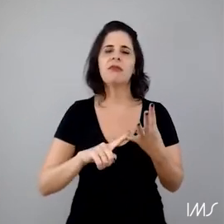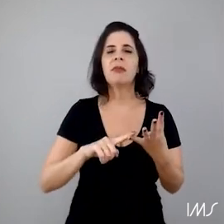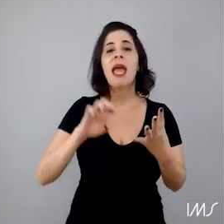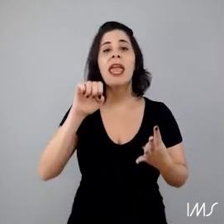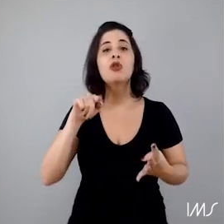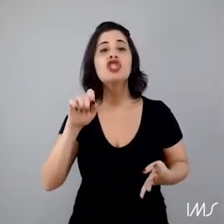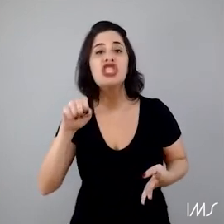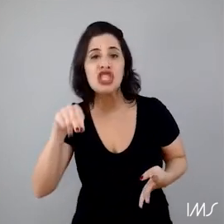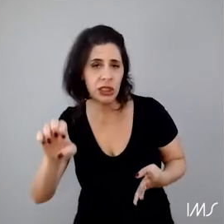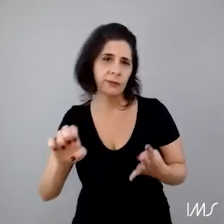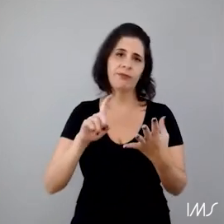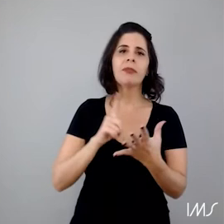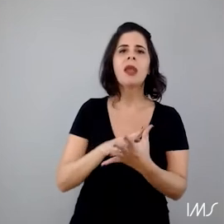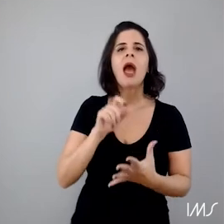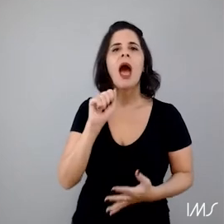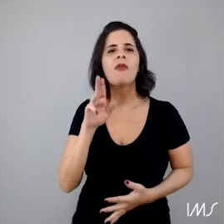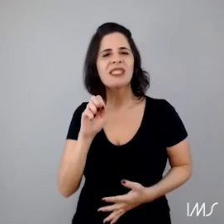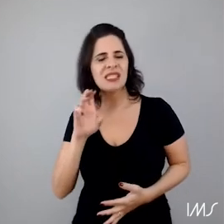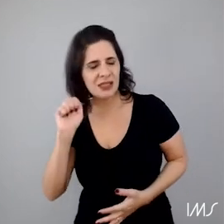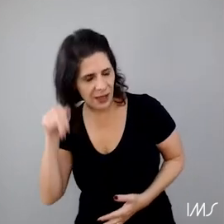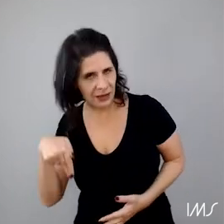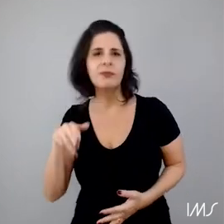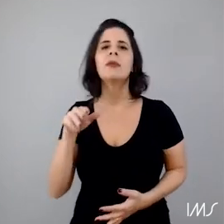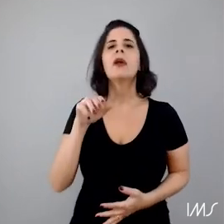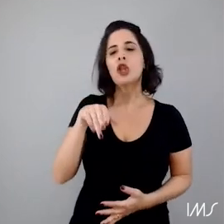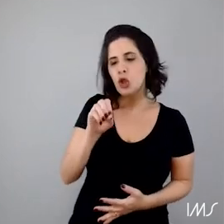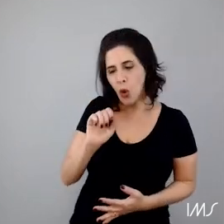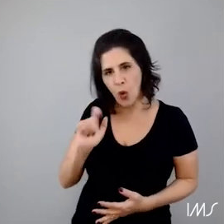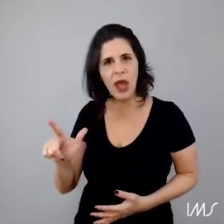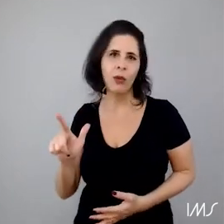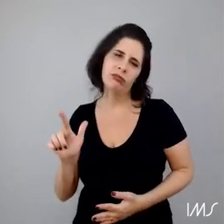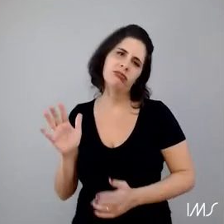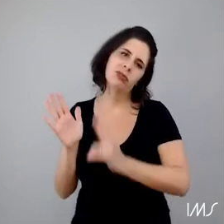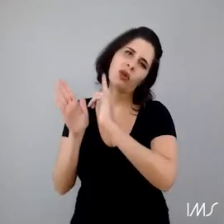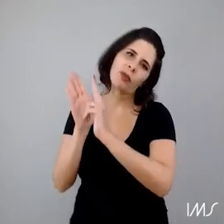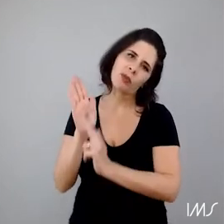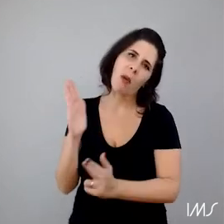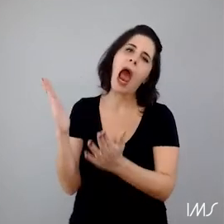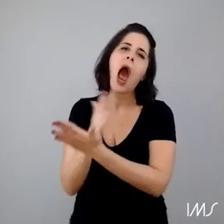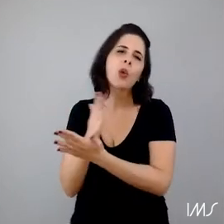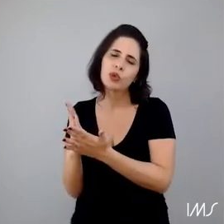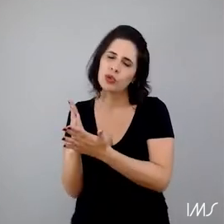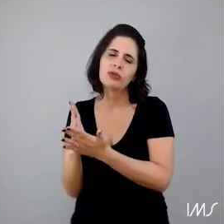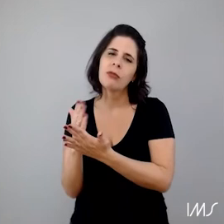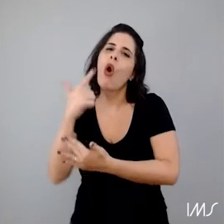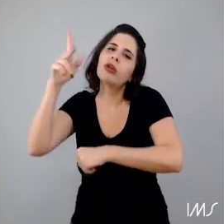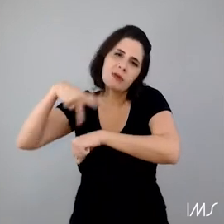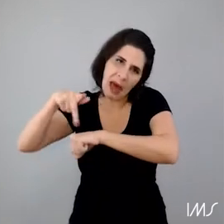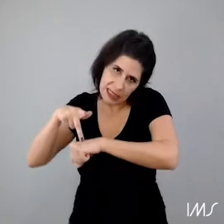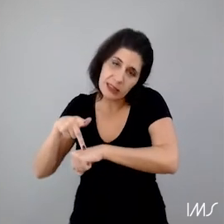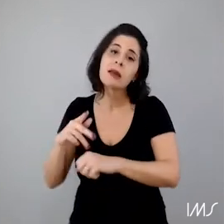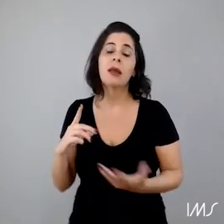Arbus, August Sander, Roberto Asnot, Walker Evans, e entre uma centena de